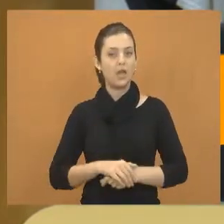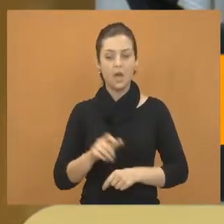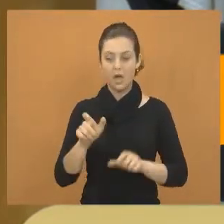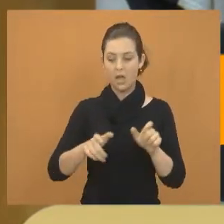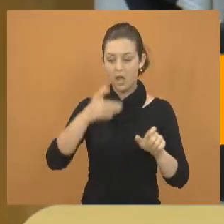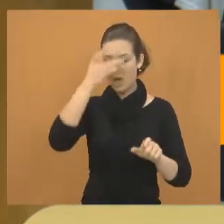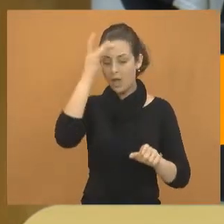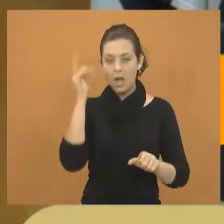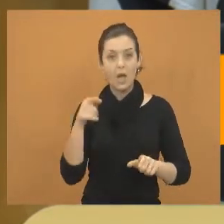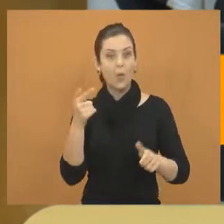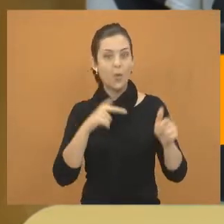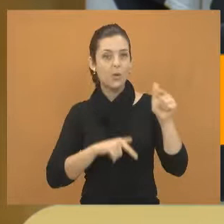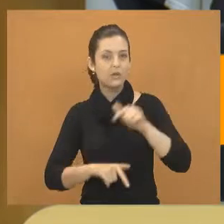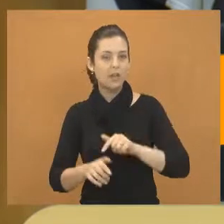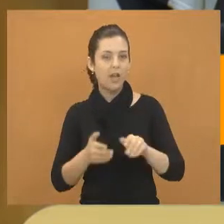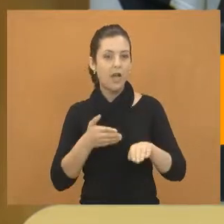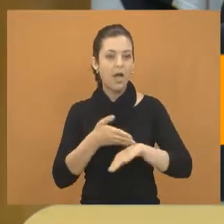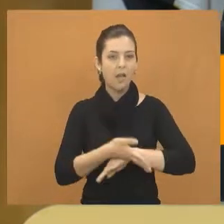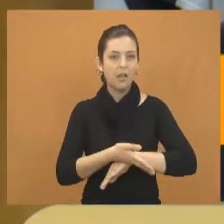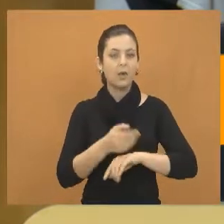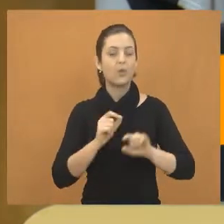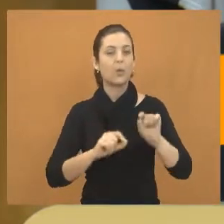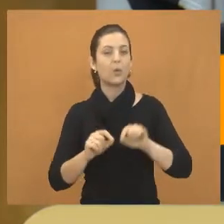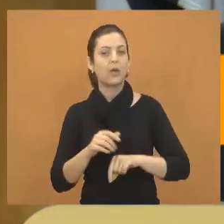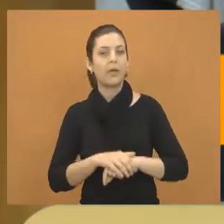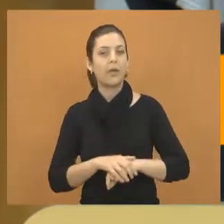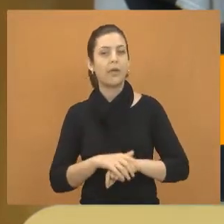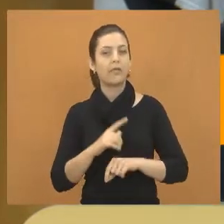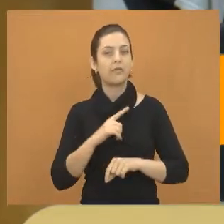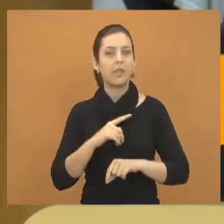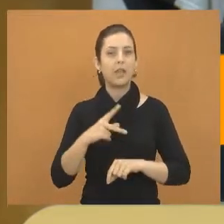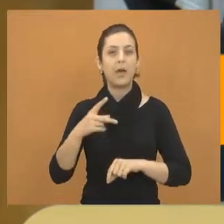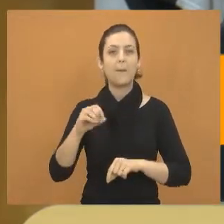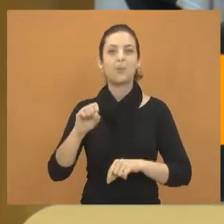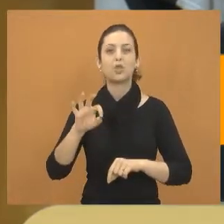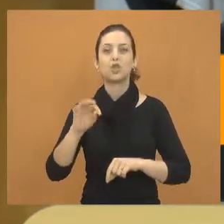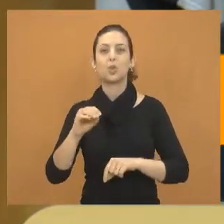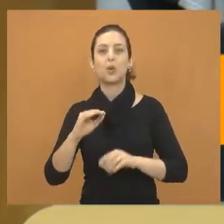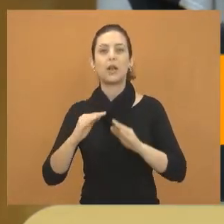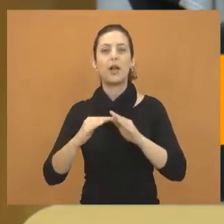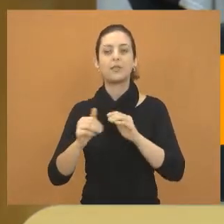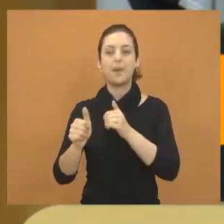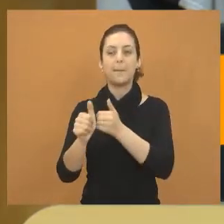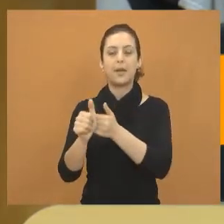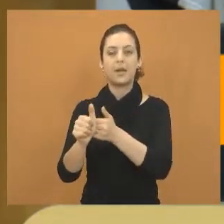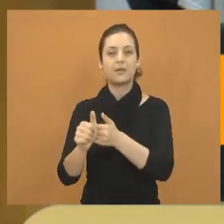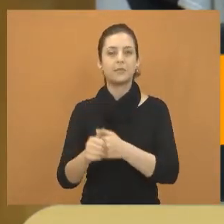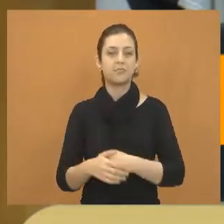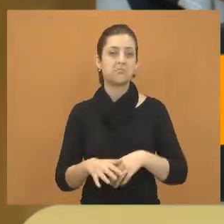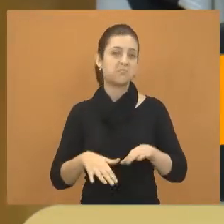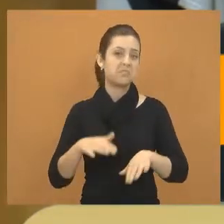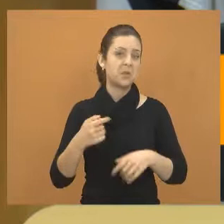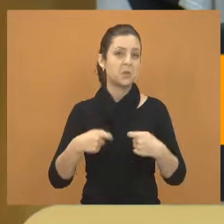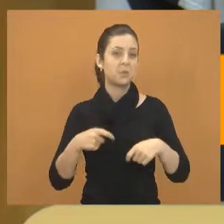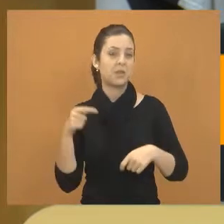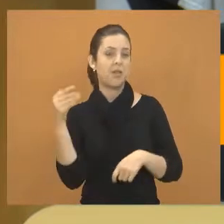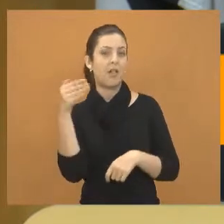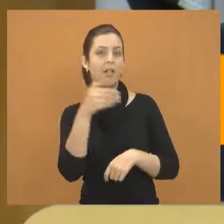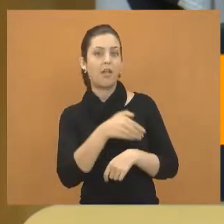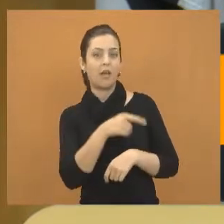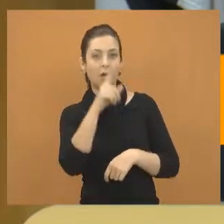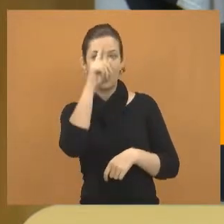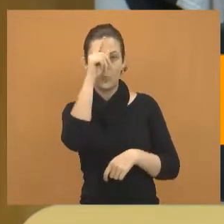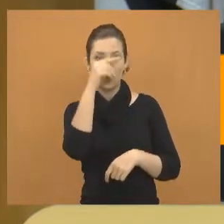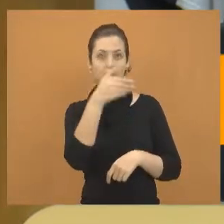o munícipe, ele conseguindo acesso ao posto de saúde perto da sua casa, talvez, Luiz Flávio, ele não precisasse